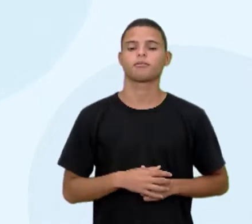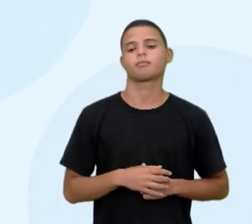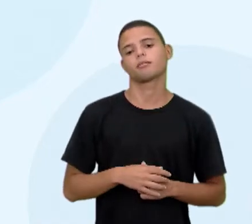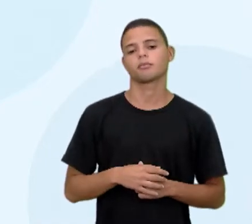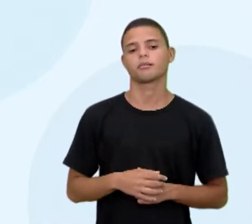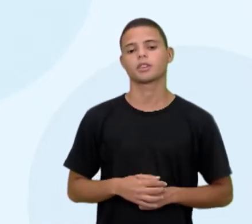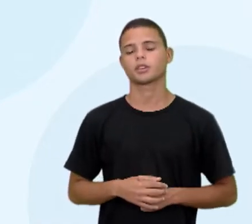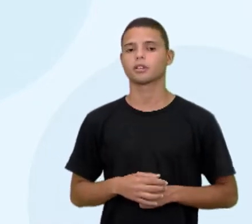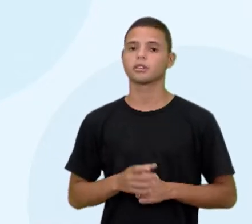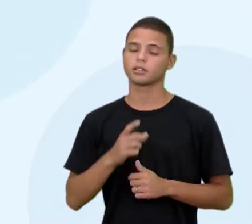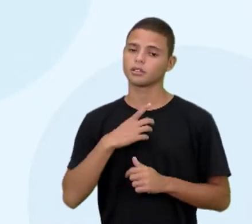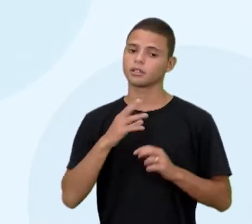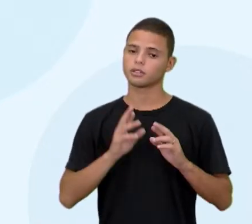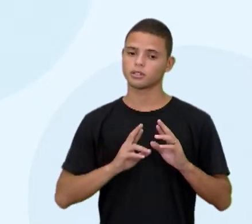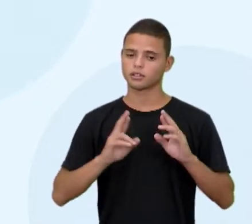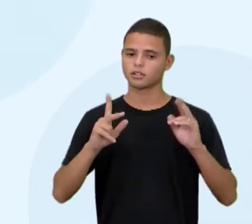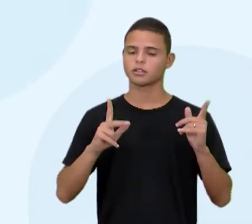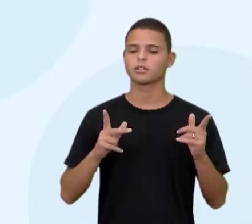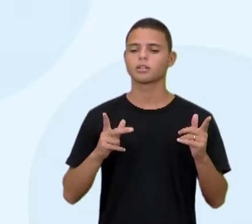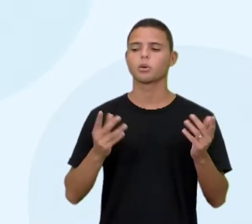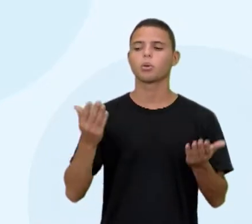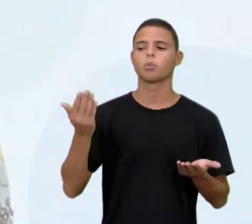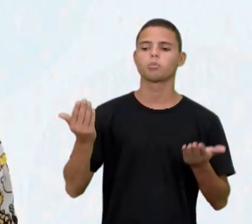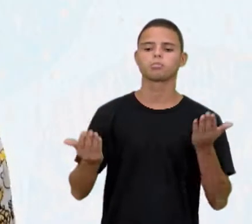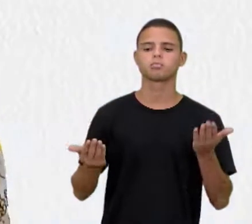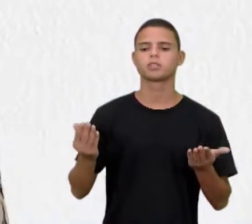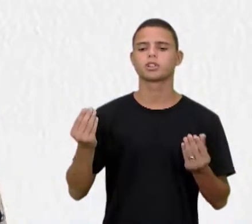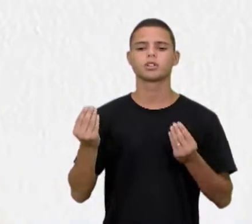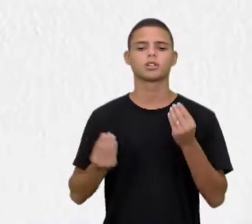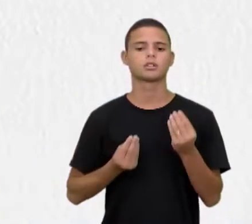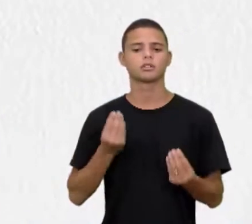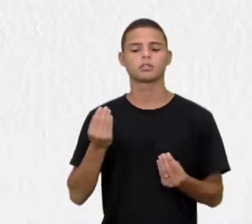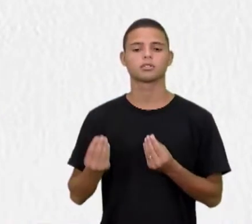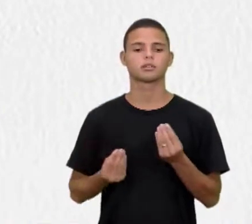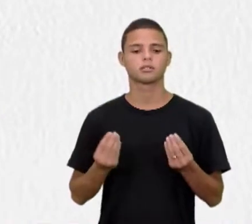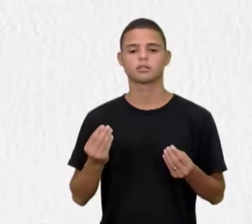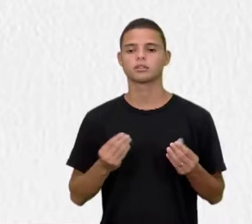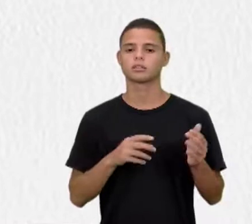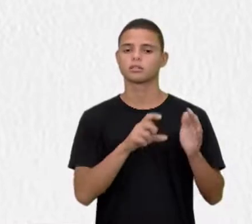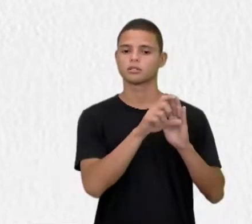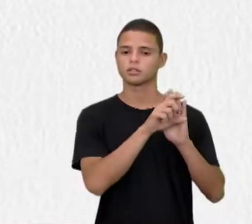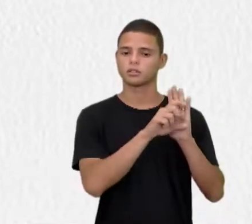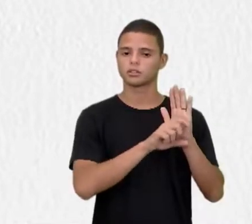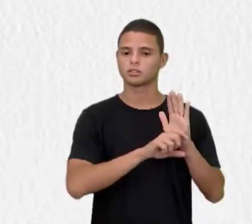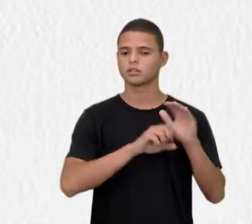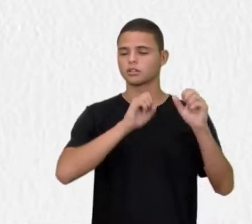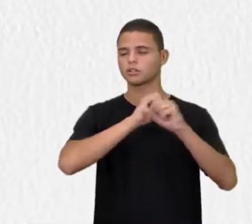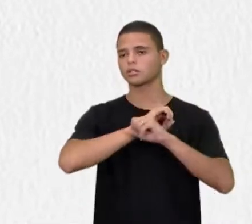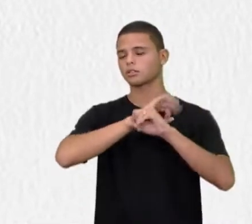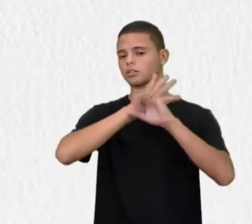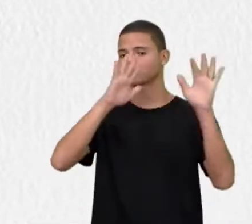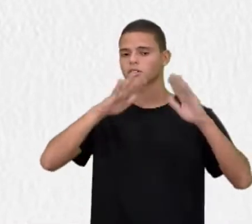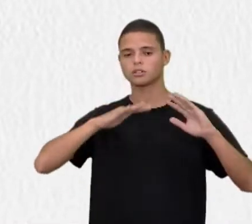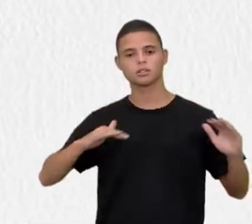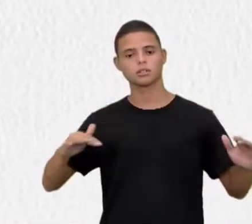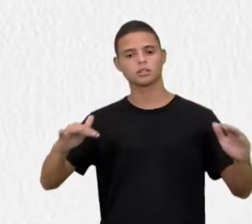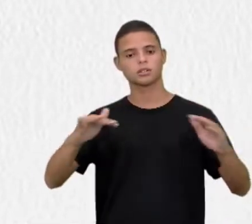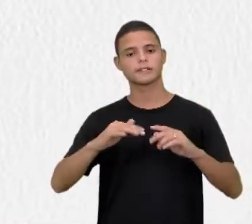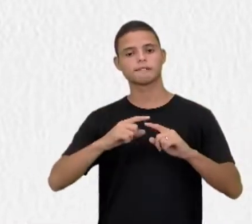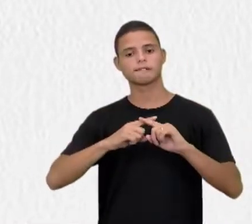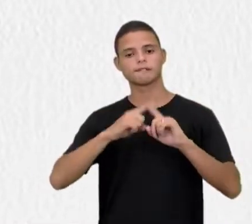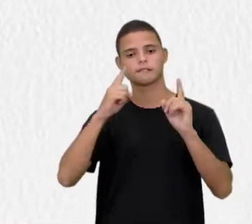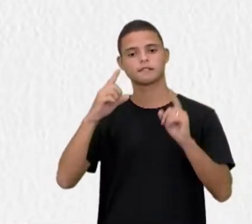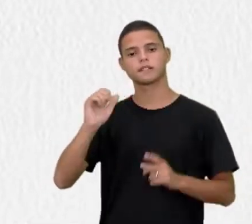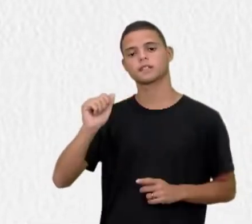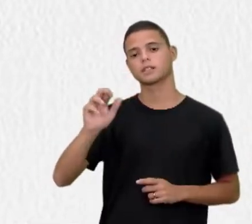uma diferença com relação a como ele faz o recorte, né? A charge, ela está bem mais aberta, mais contemporânea. Já que o cartoon,